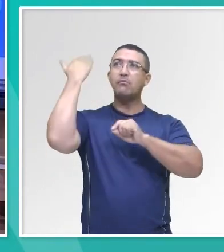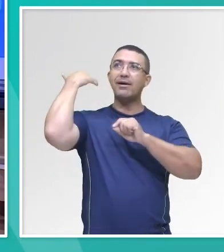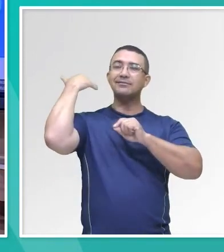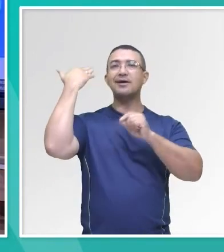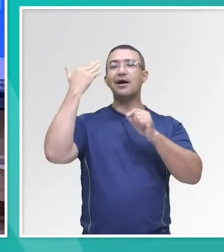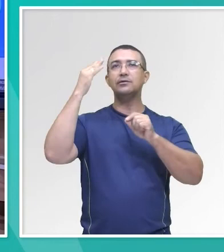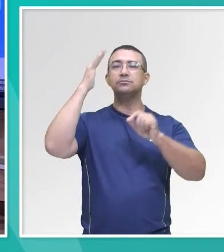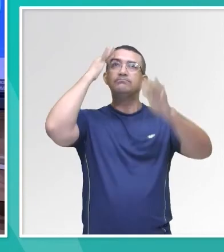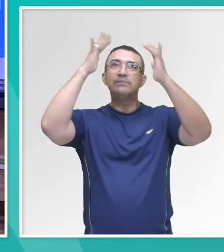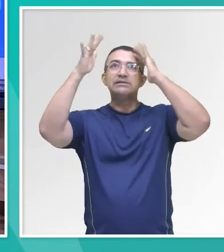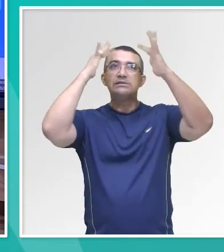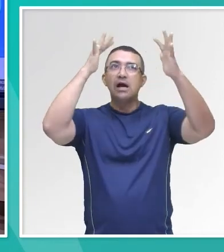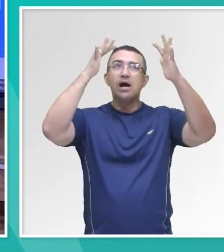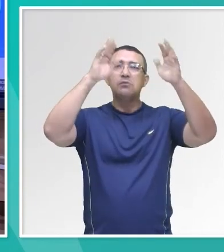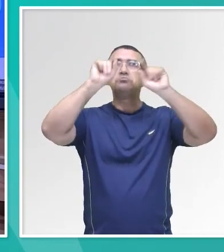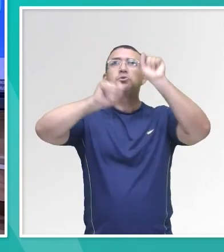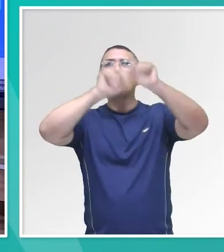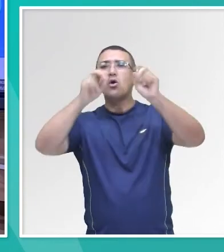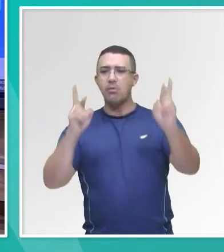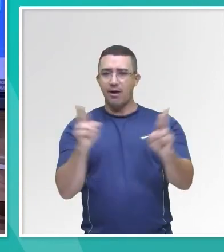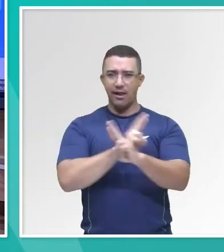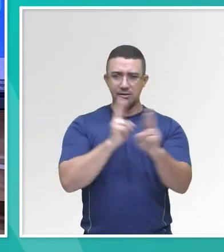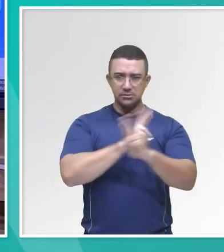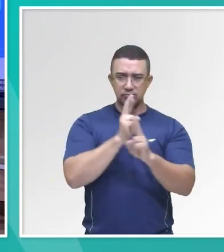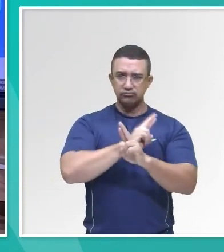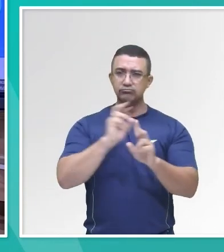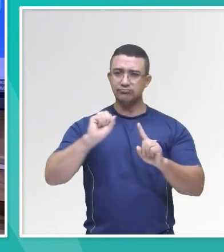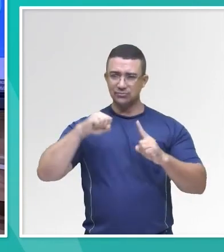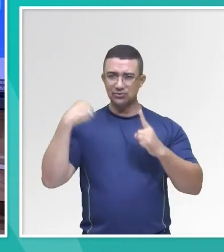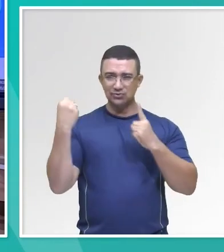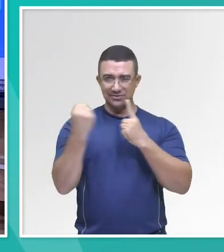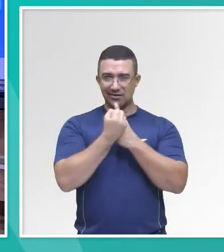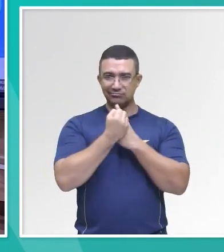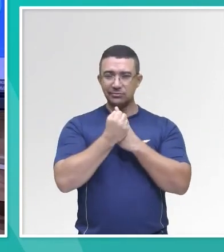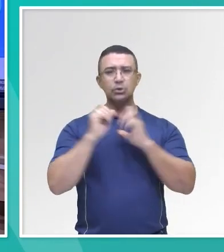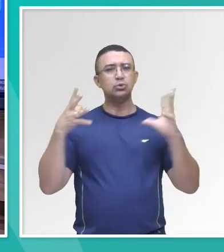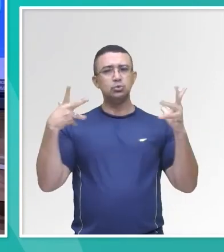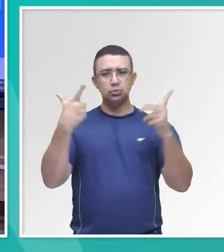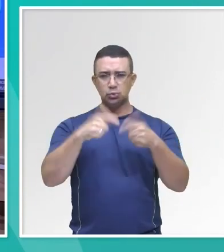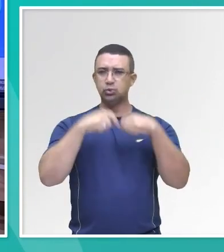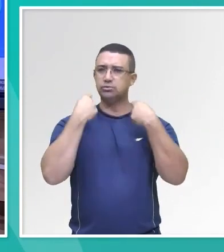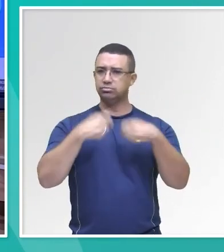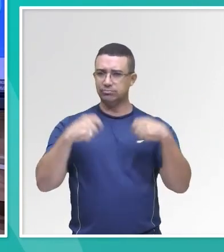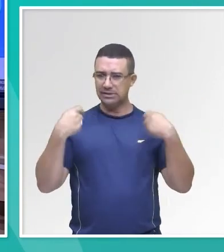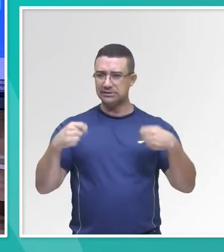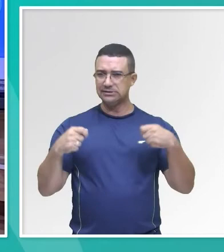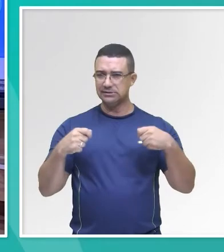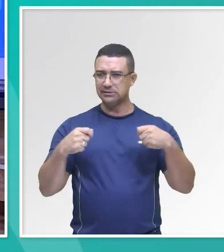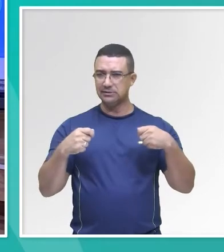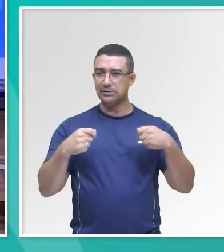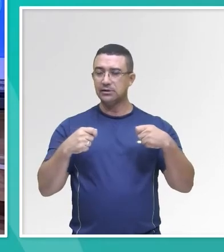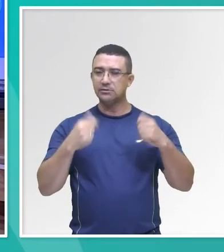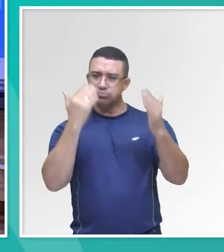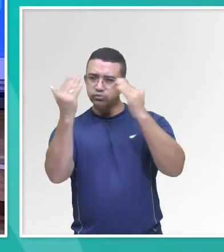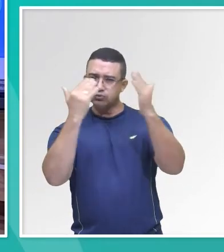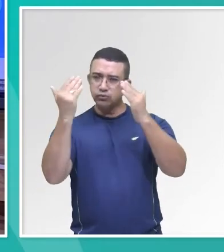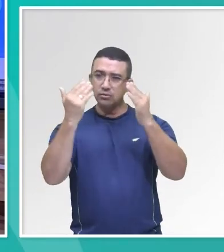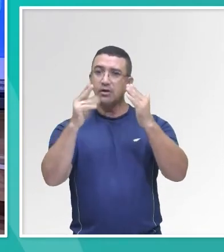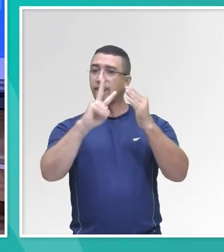época, como é que eram as relações sociais. Então, tudo isso vai indicar